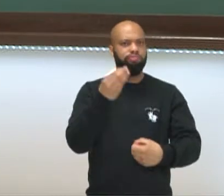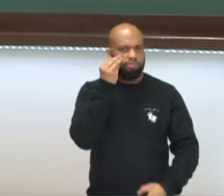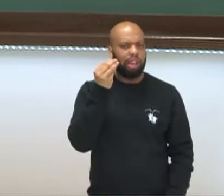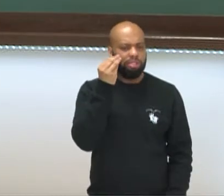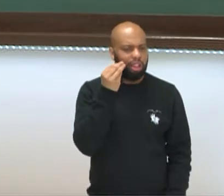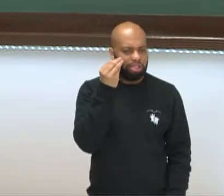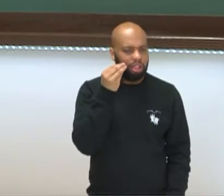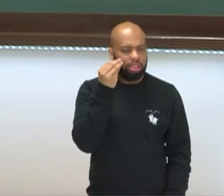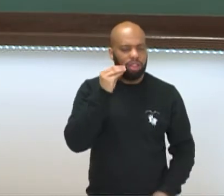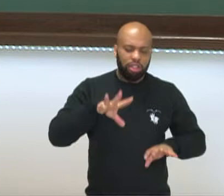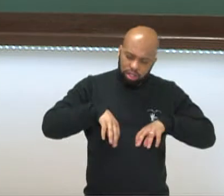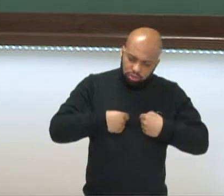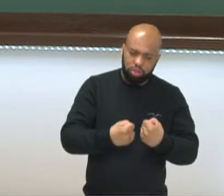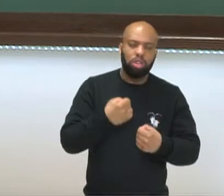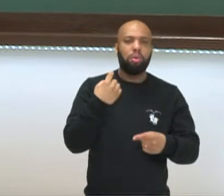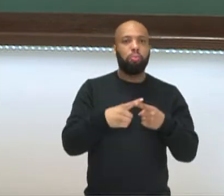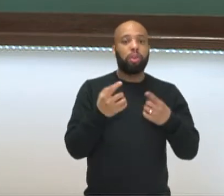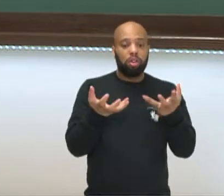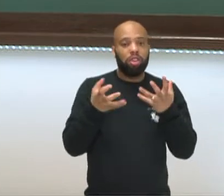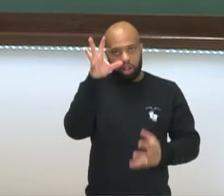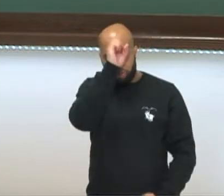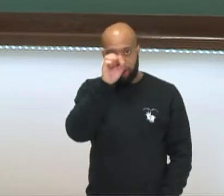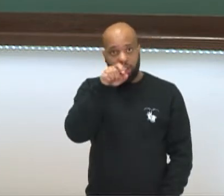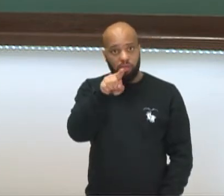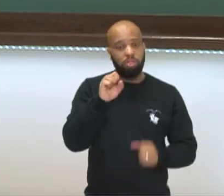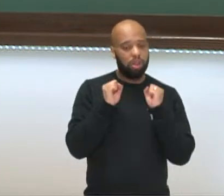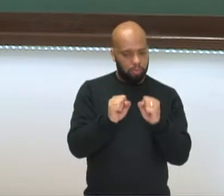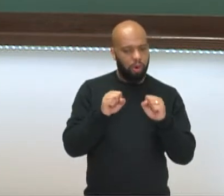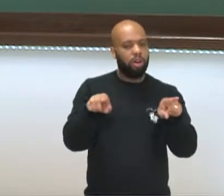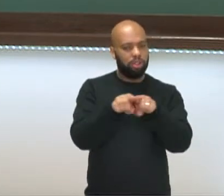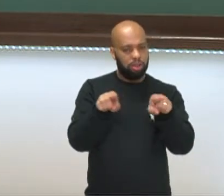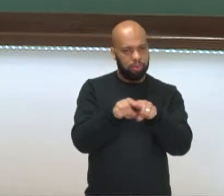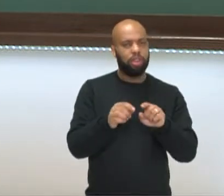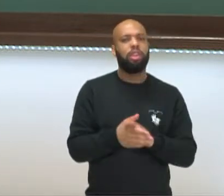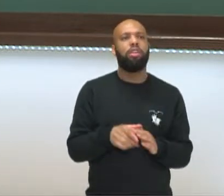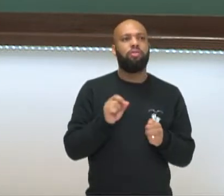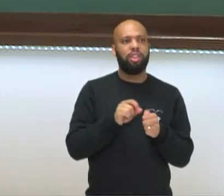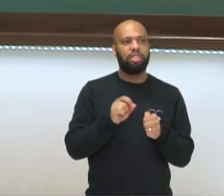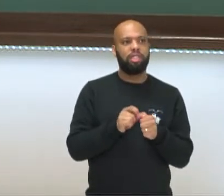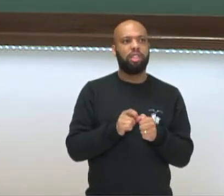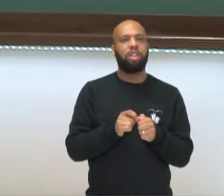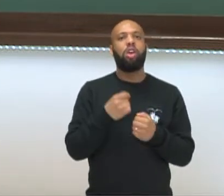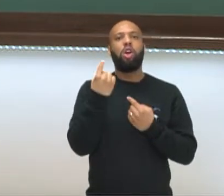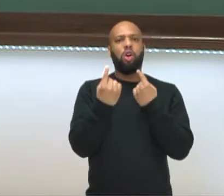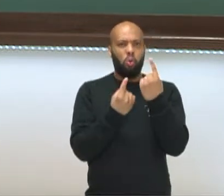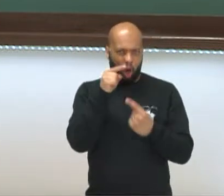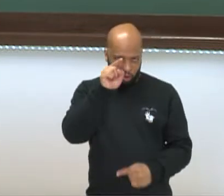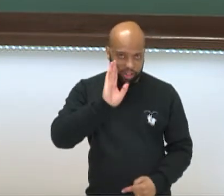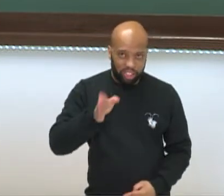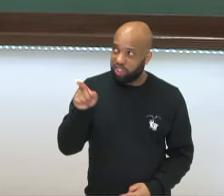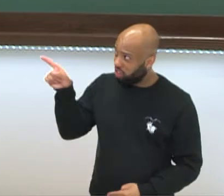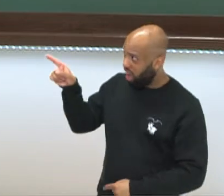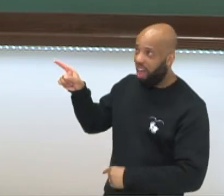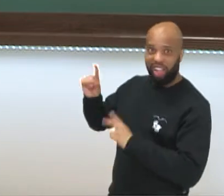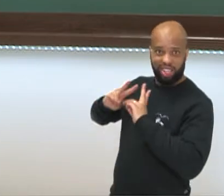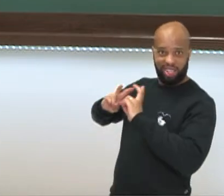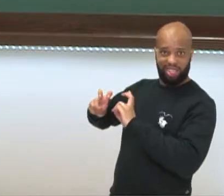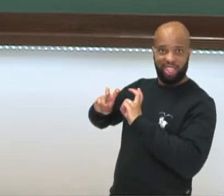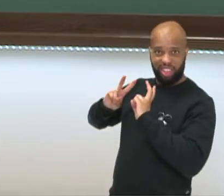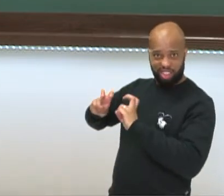Eu me esforço mais para aprender mais e você pode fazer isso também. Então, qual dessas? Você já se reconheceu em alguma